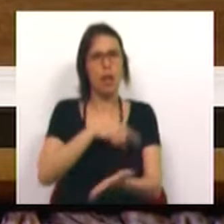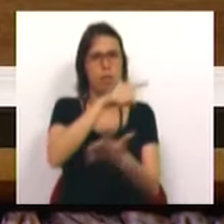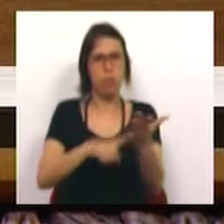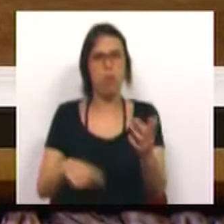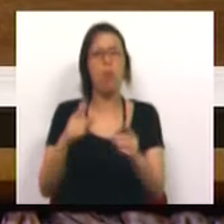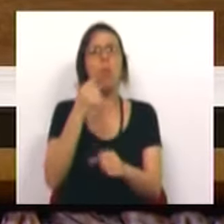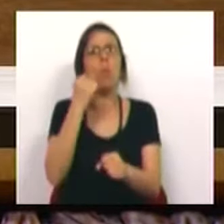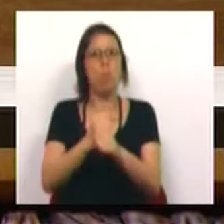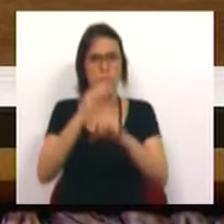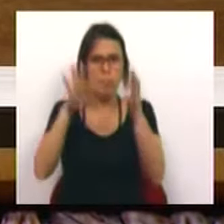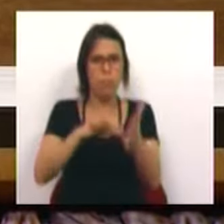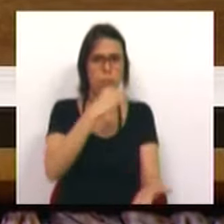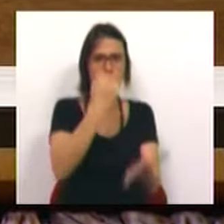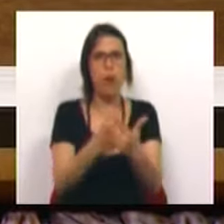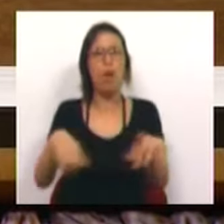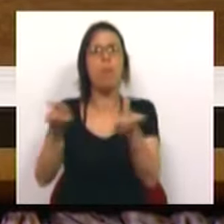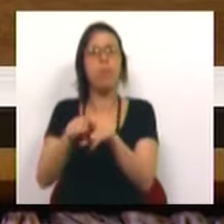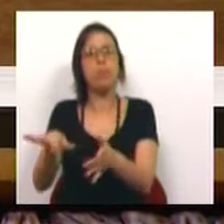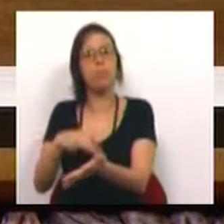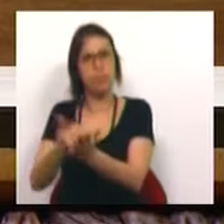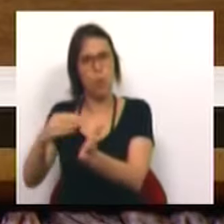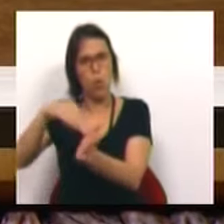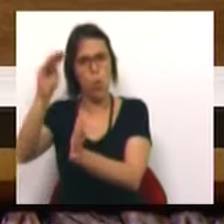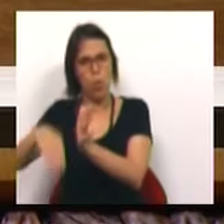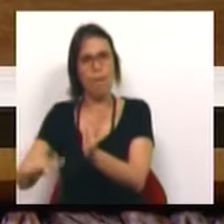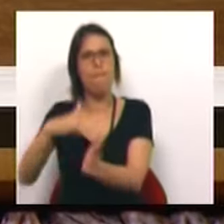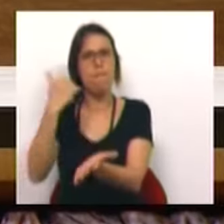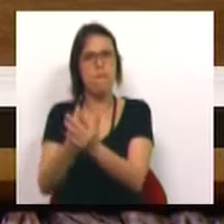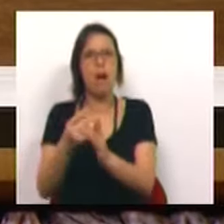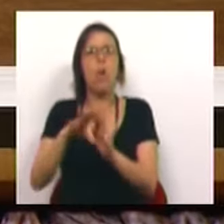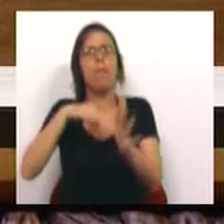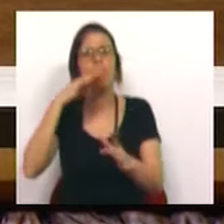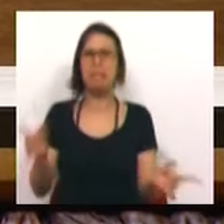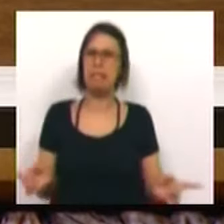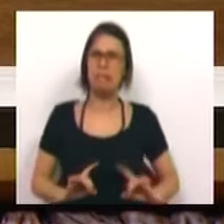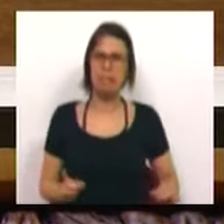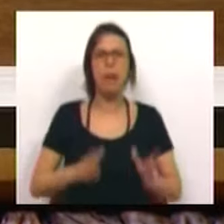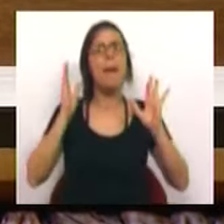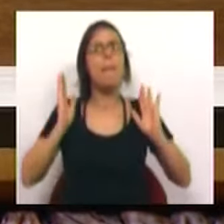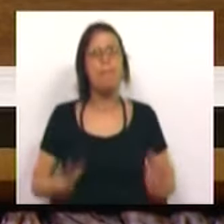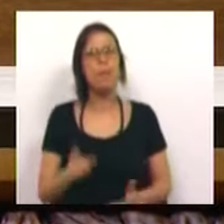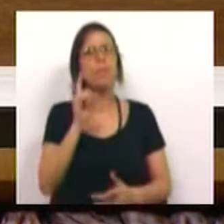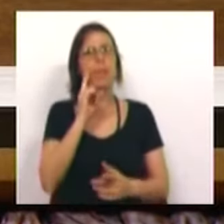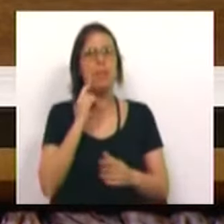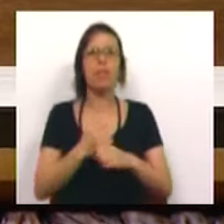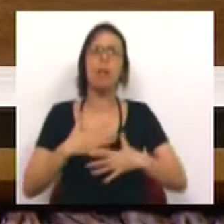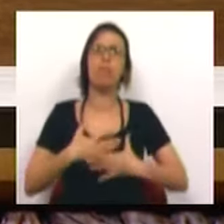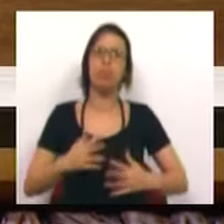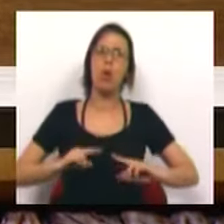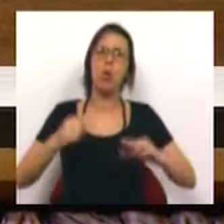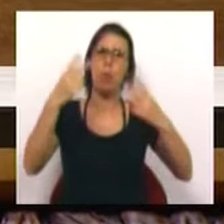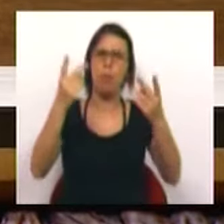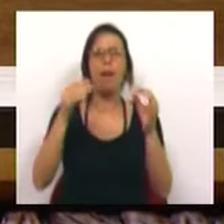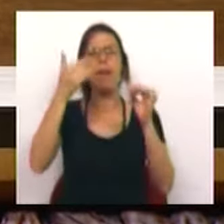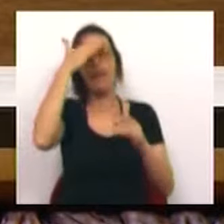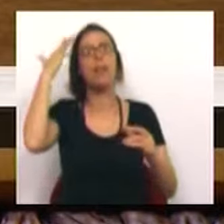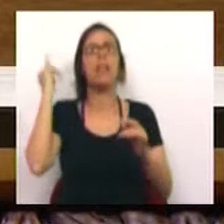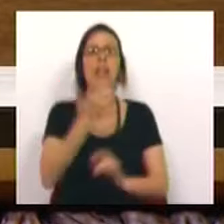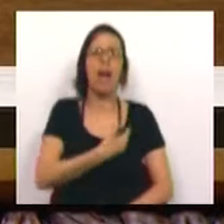que um posto de trabalho permanente corresponda a um vínculo contratual permanente e não precário. É preciso defender as carreiras, combatendo